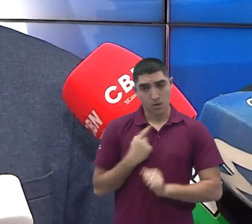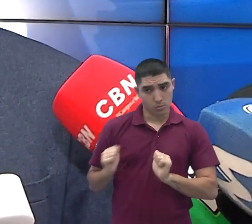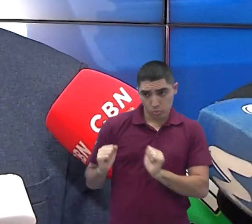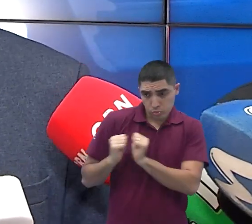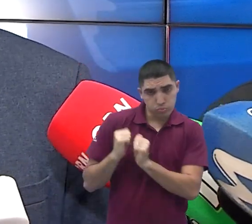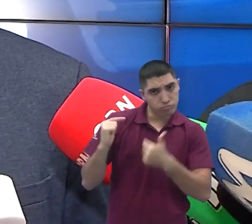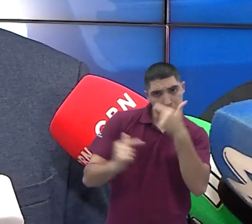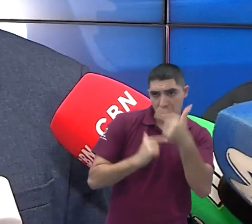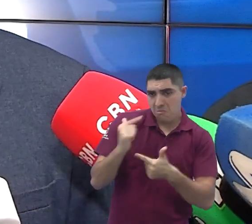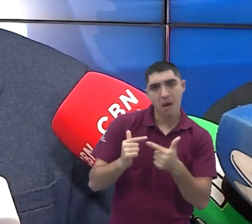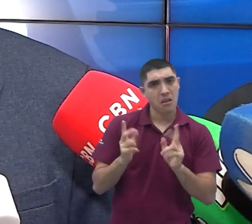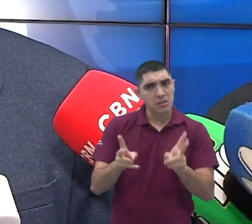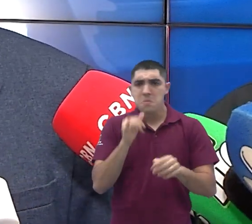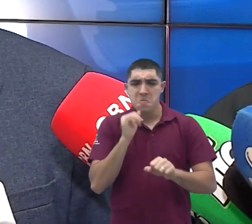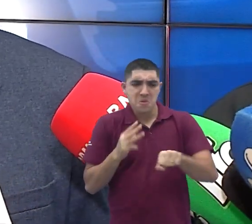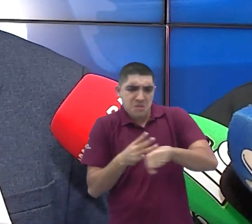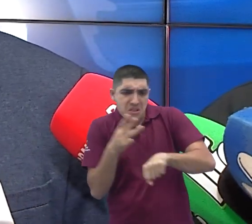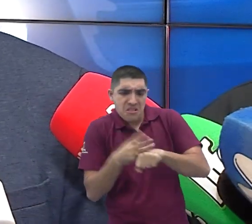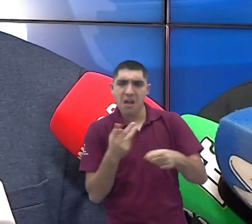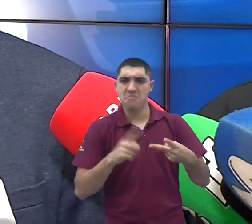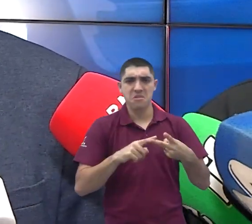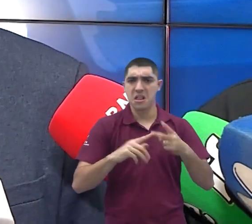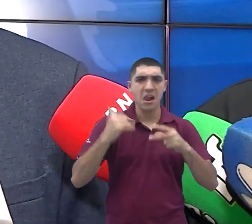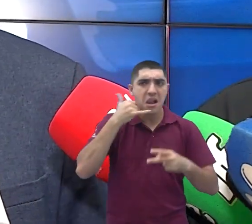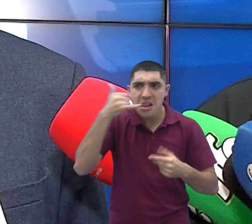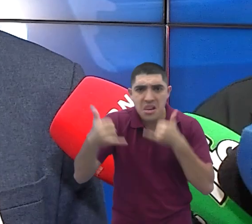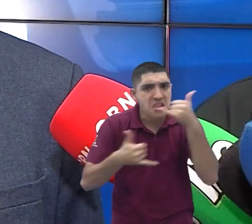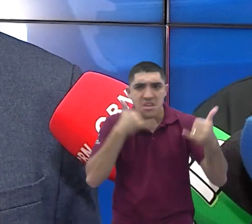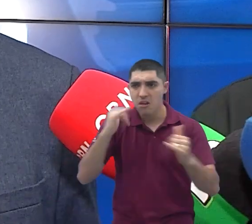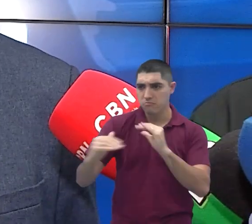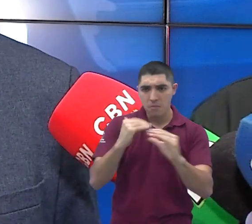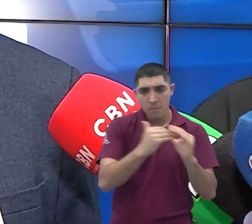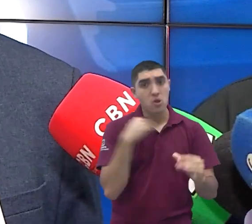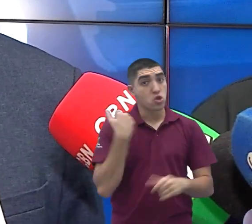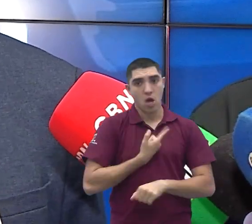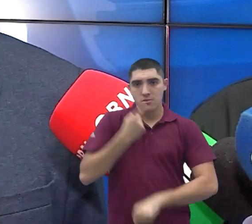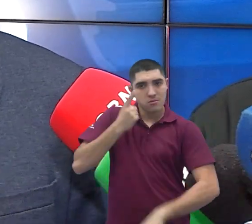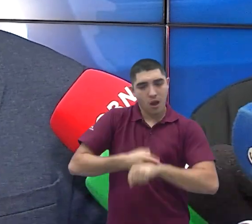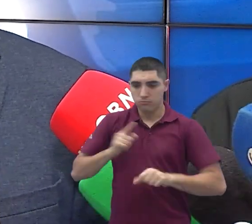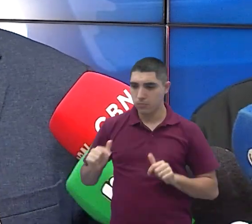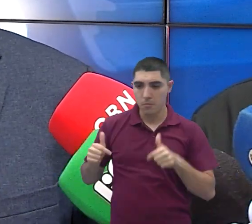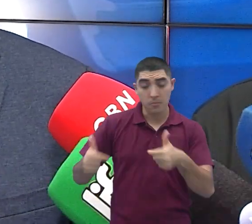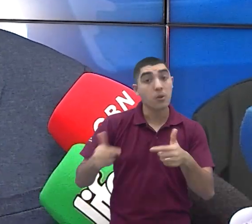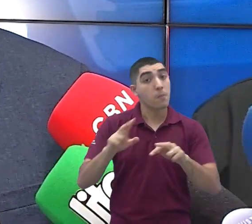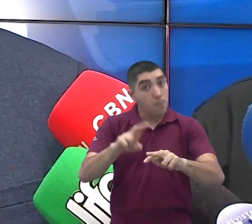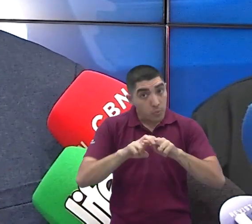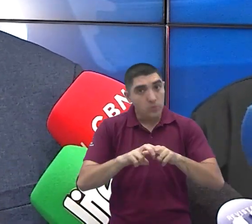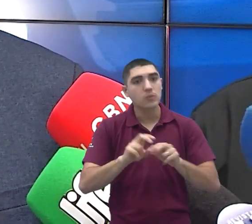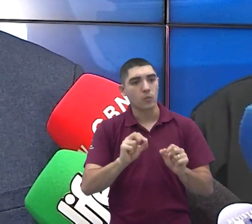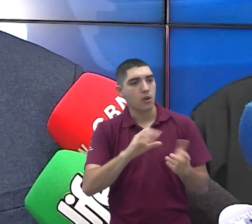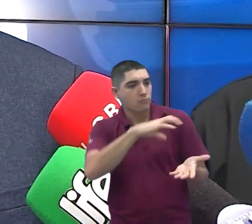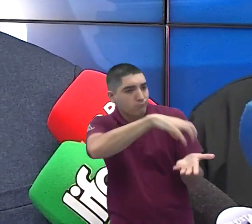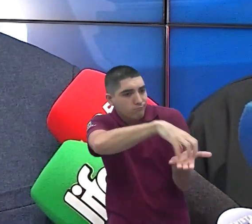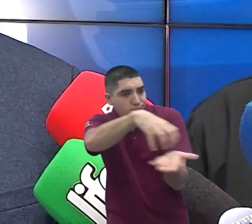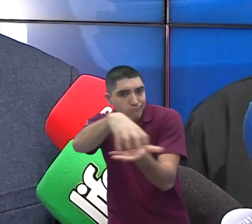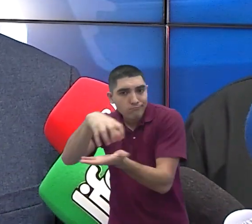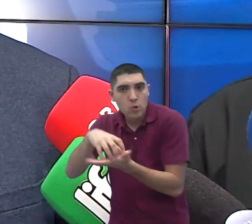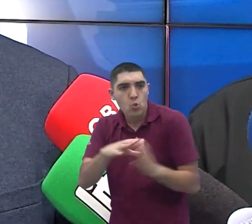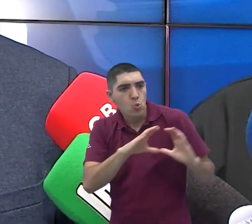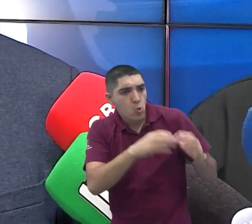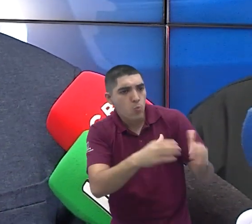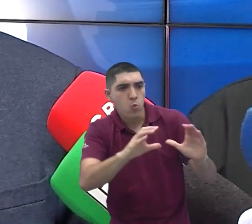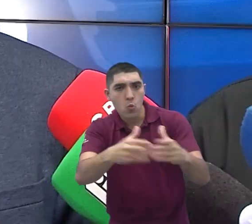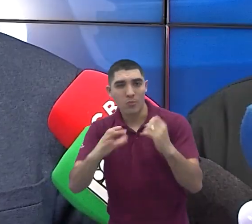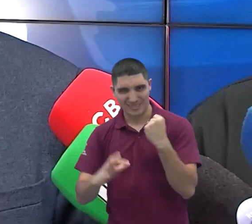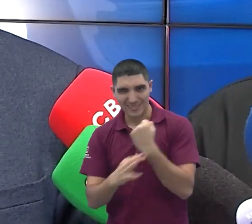juntos, passa uma ligação, um WhatsApp mesmo, a gente consegue trabalhar e já arquitetar todas as nossas ações que serão feitas aqui. Então há a integração também deles